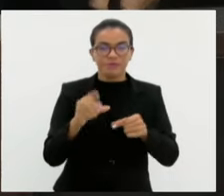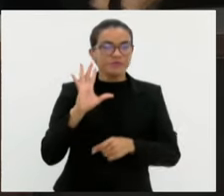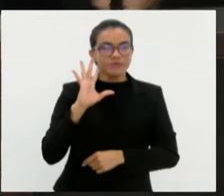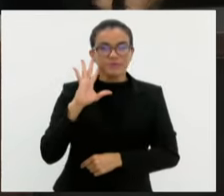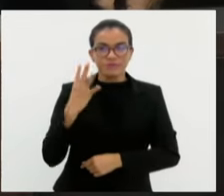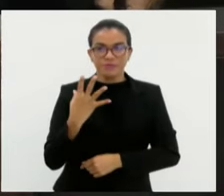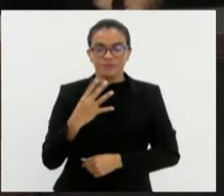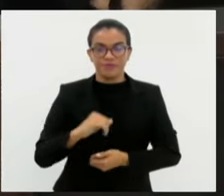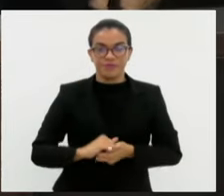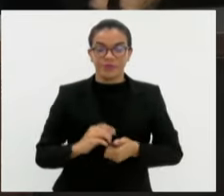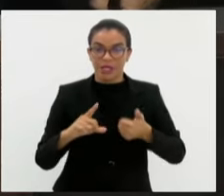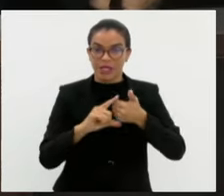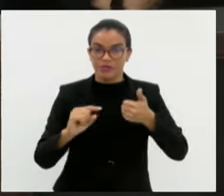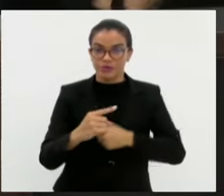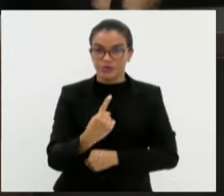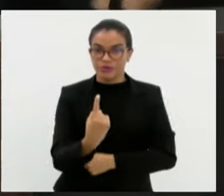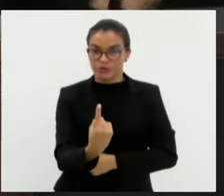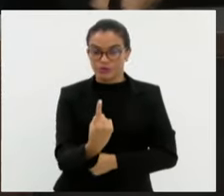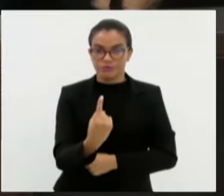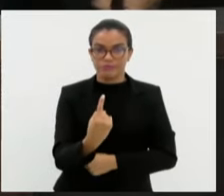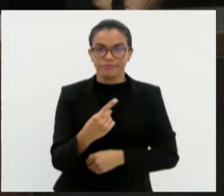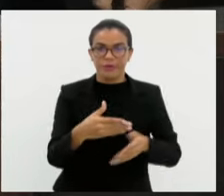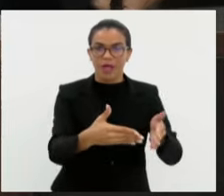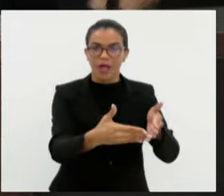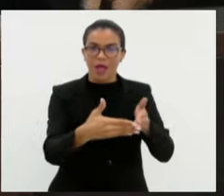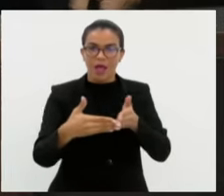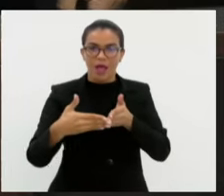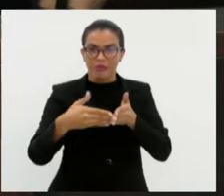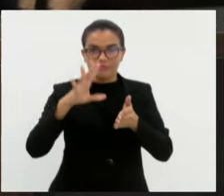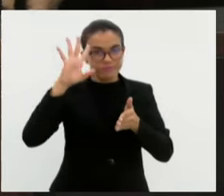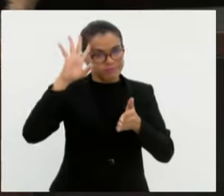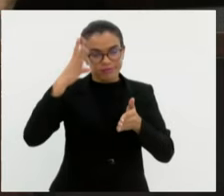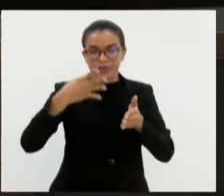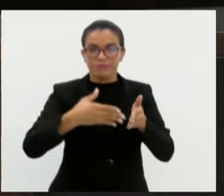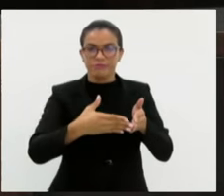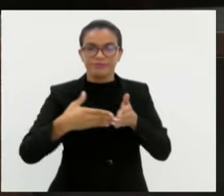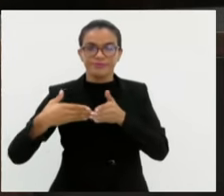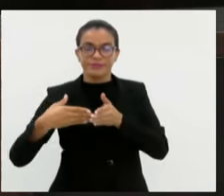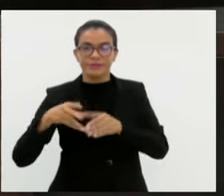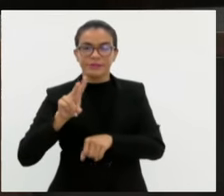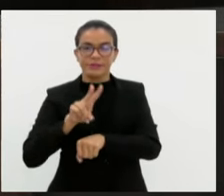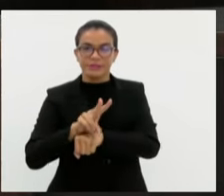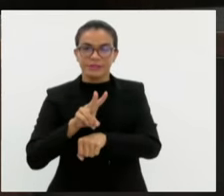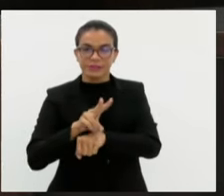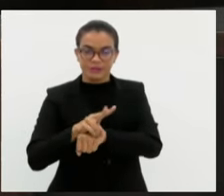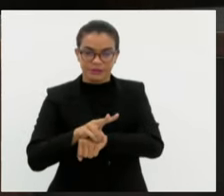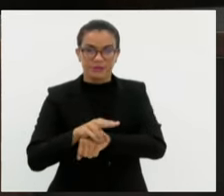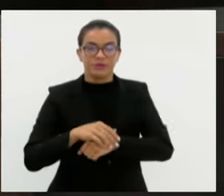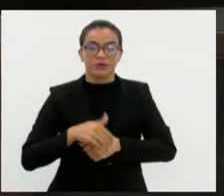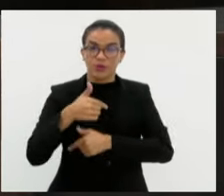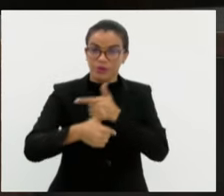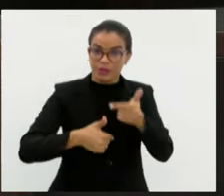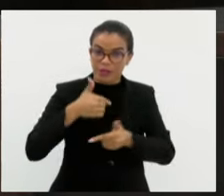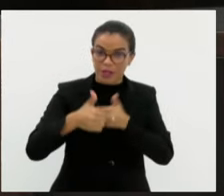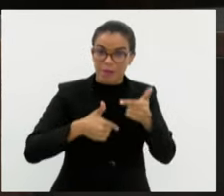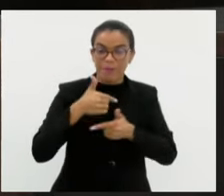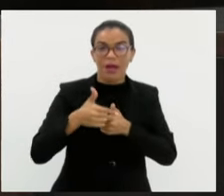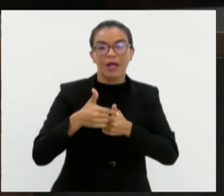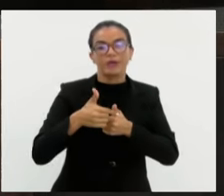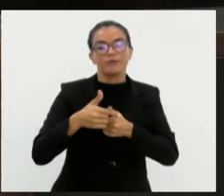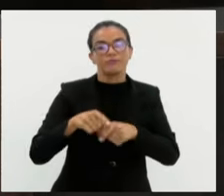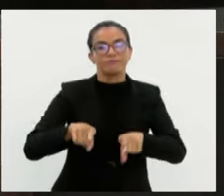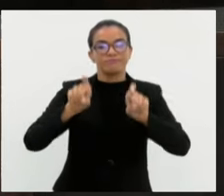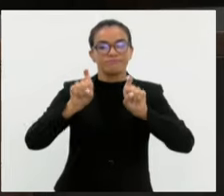resolve. Artigo 1, fica afastado os efeitos da medida cautelar relacionados com o exercício do mandato